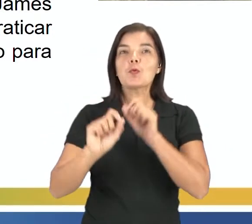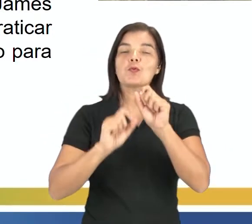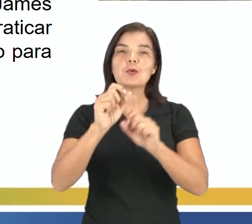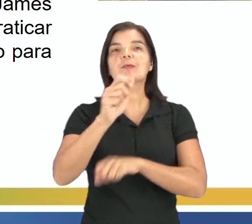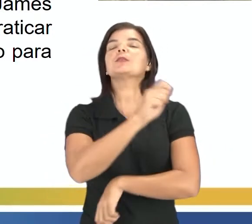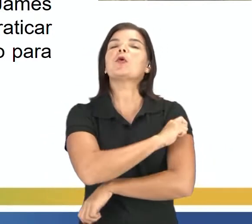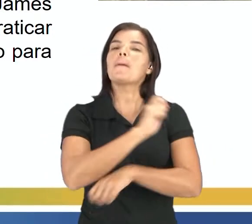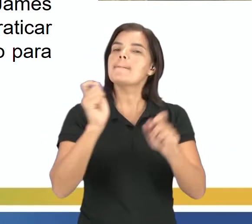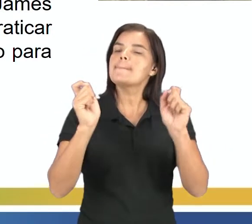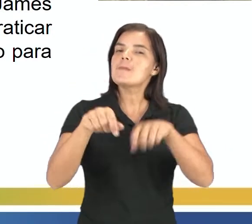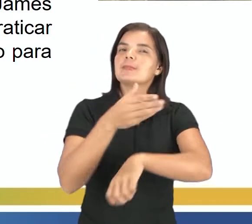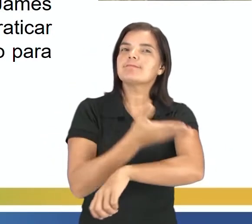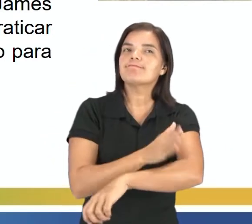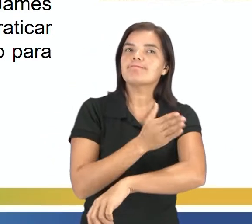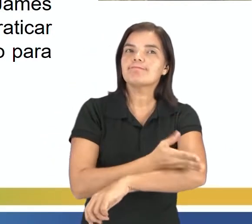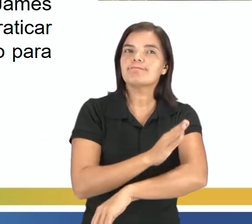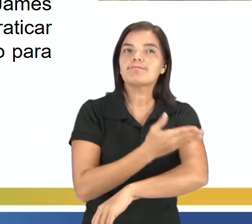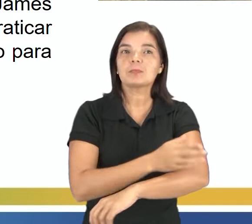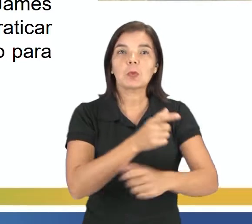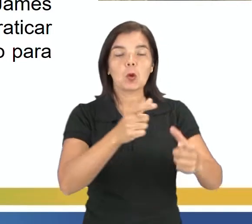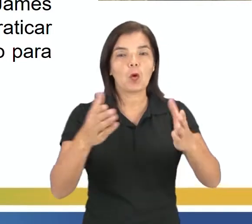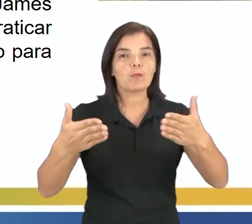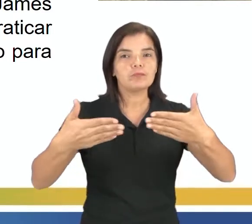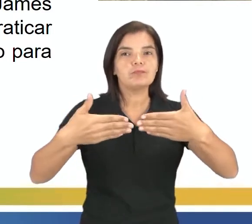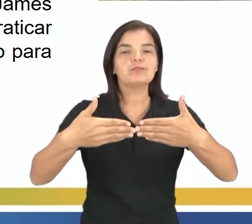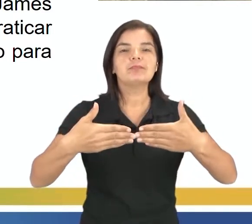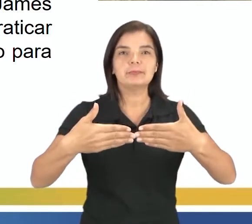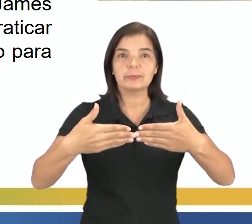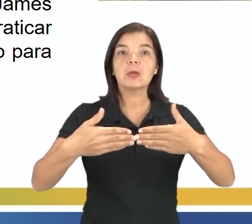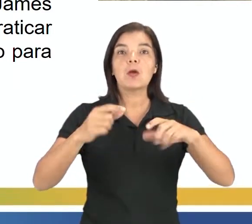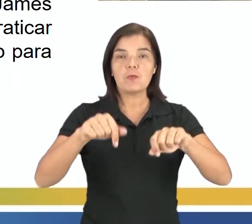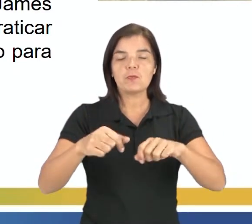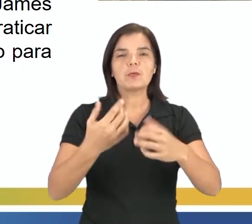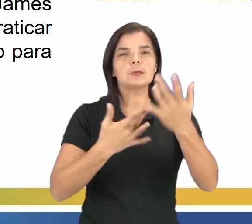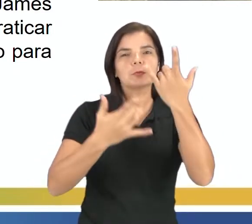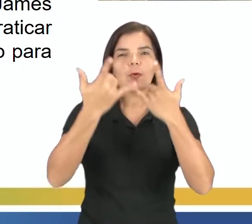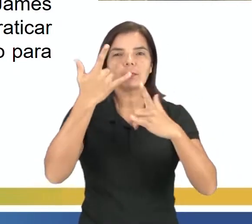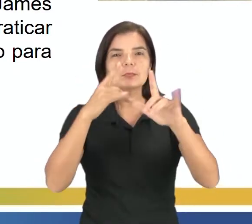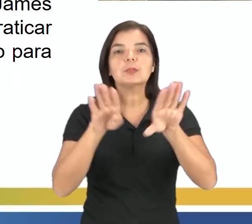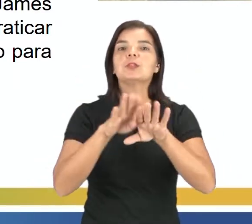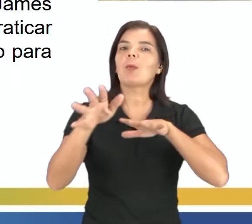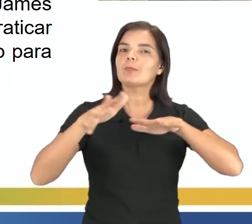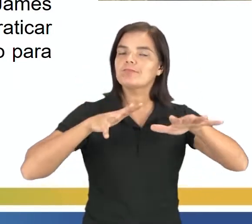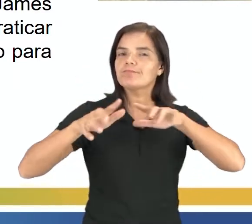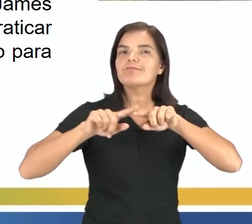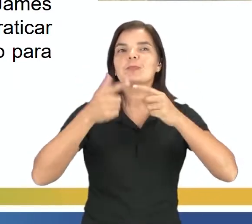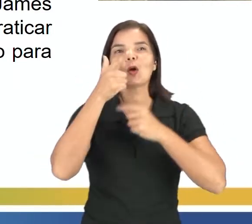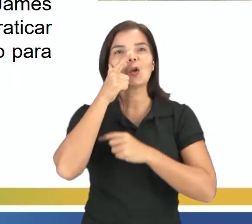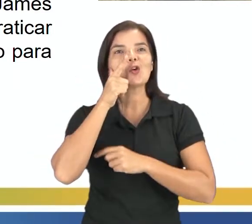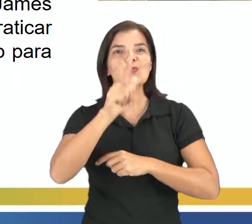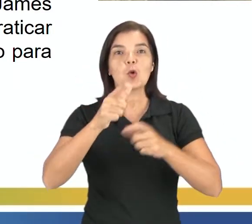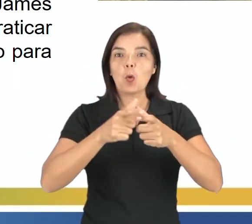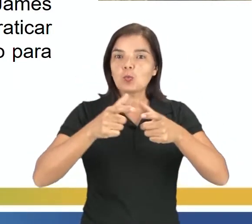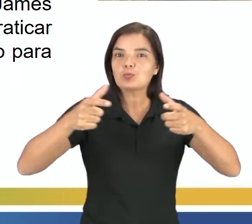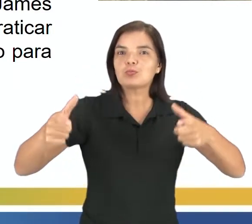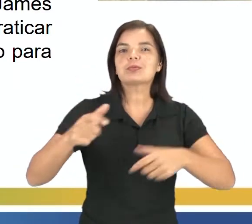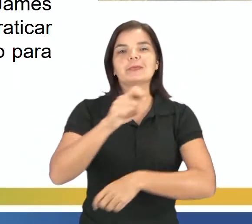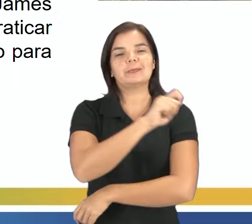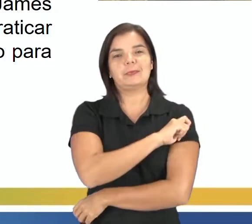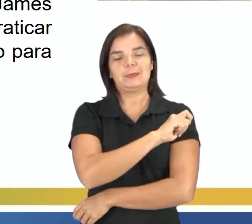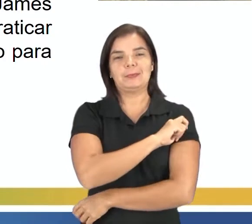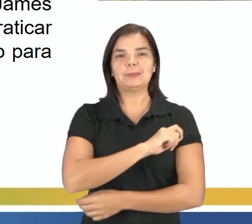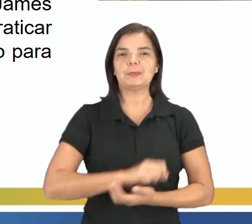que os alunos pudessem praticar em um local fechado, que fosse atraente e dinâmico para alcançar um grande número de